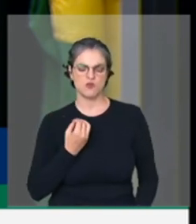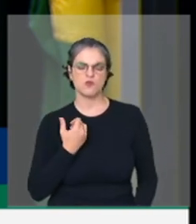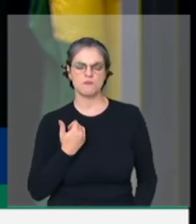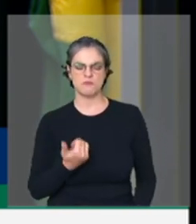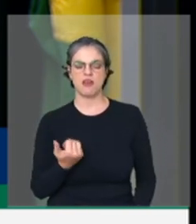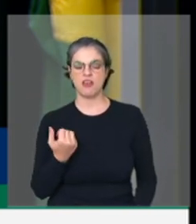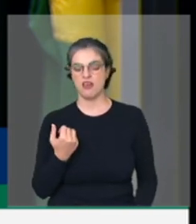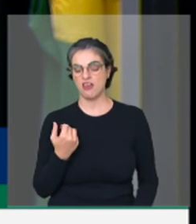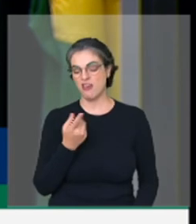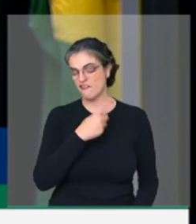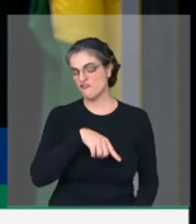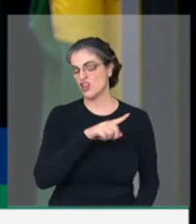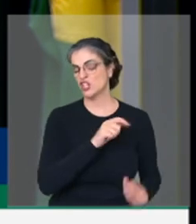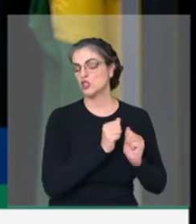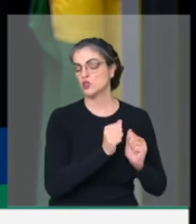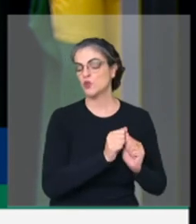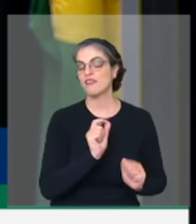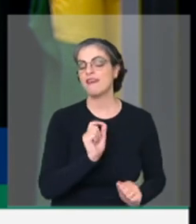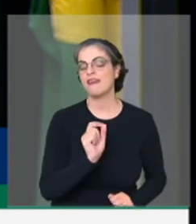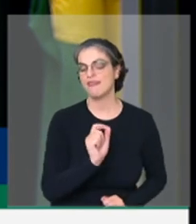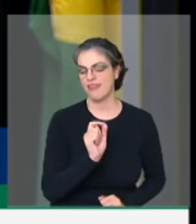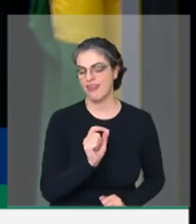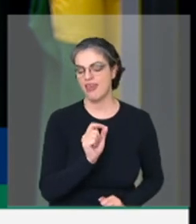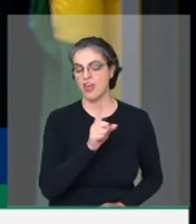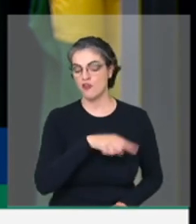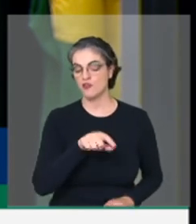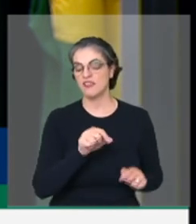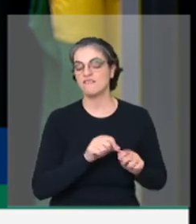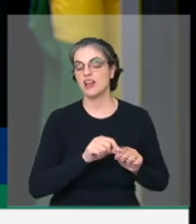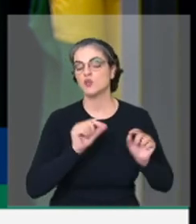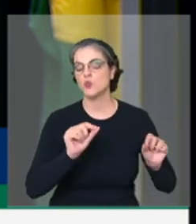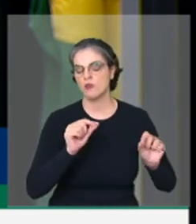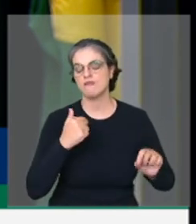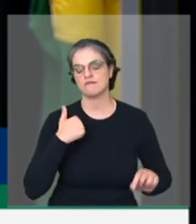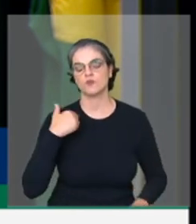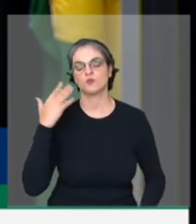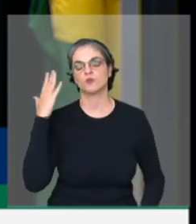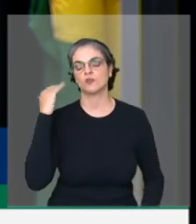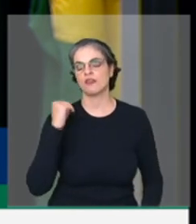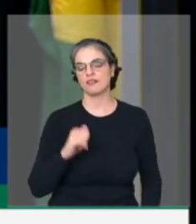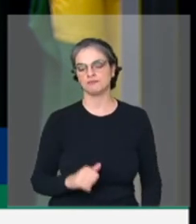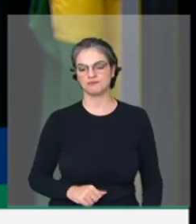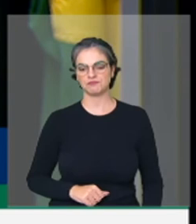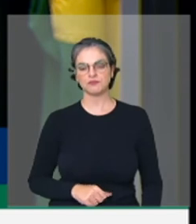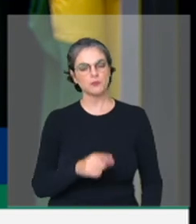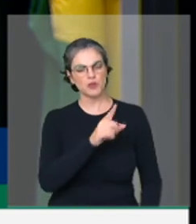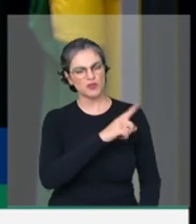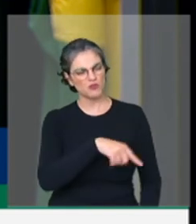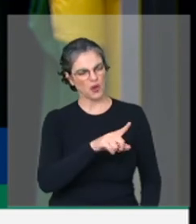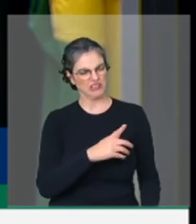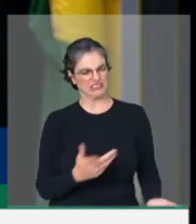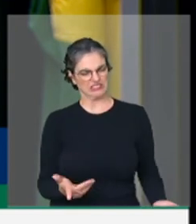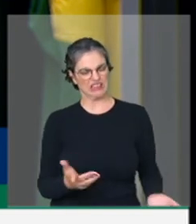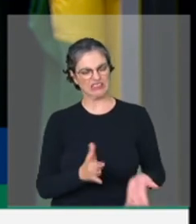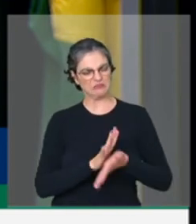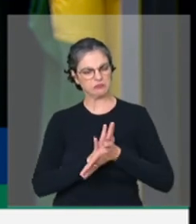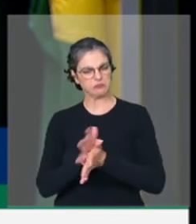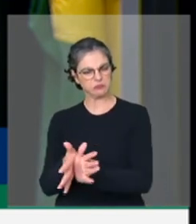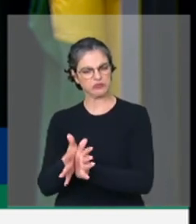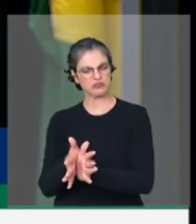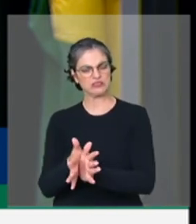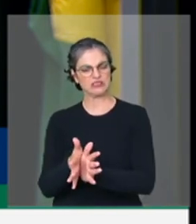vocês andam, o que vocês fazem. Você despreza a tripartidação